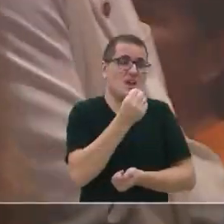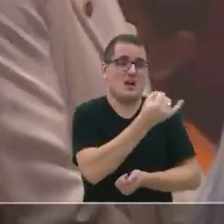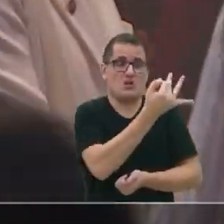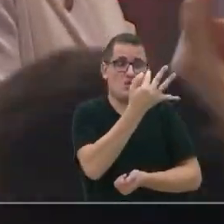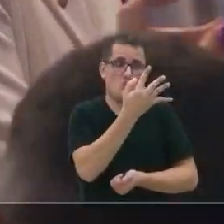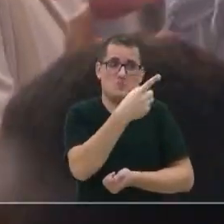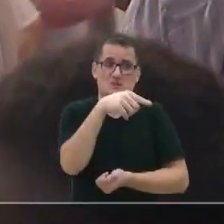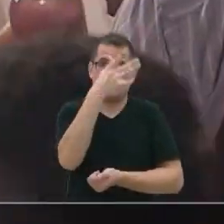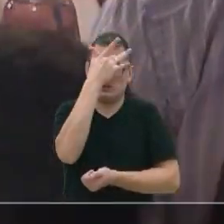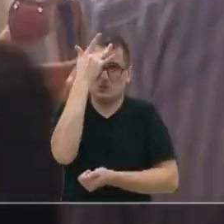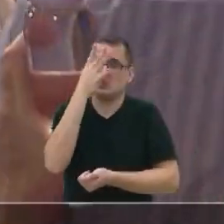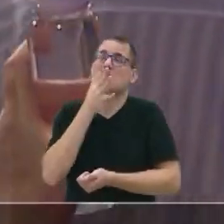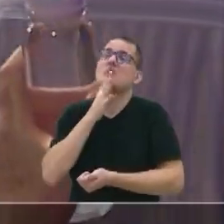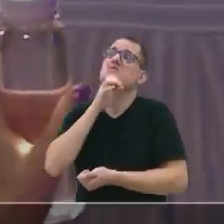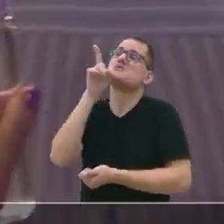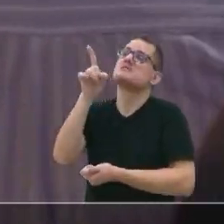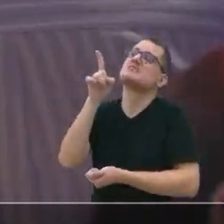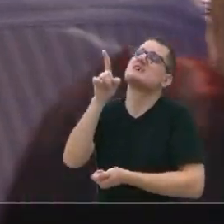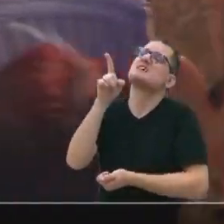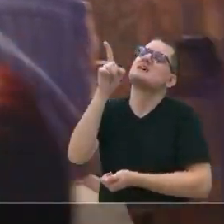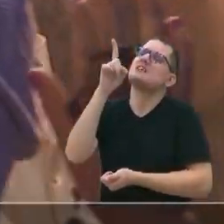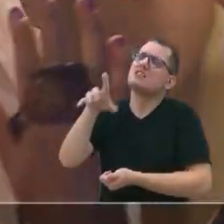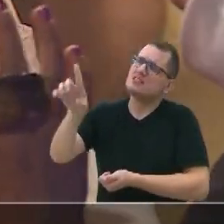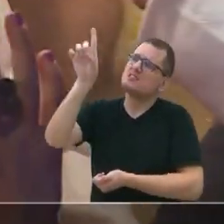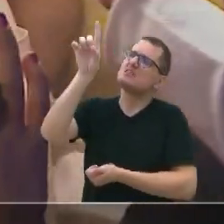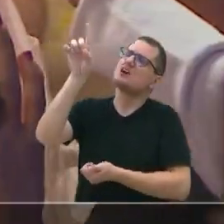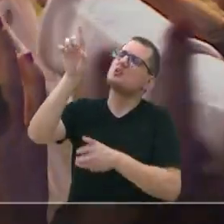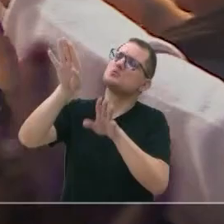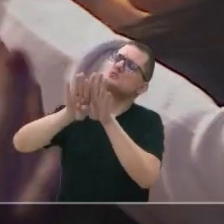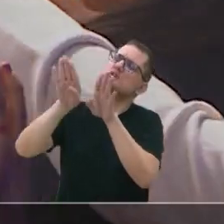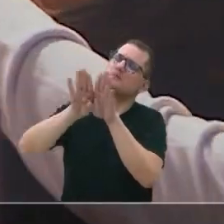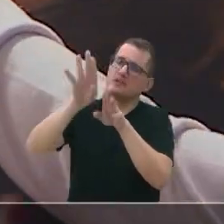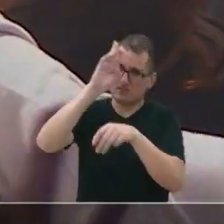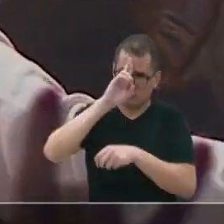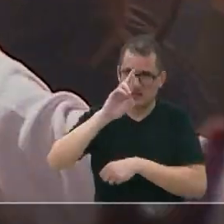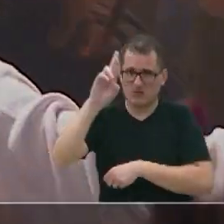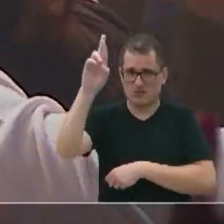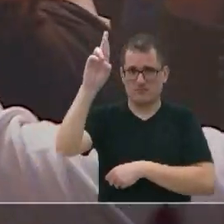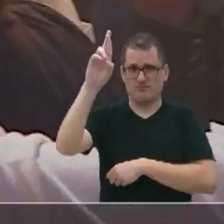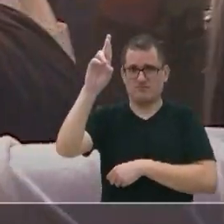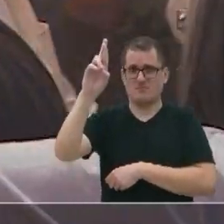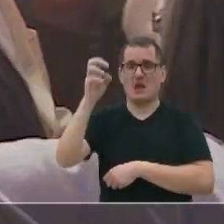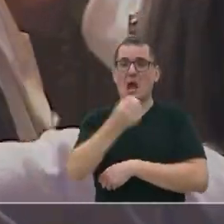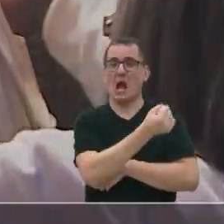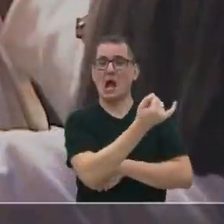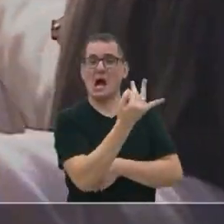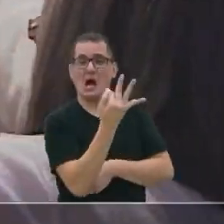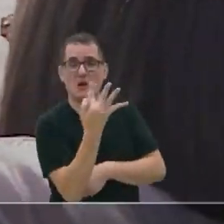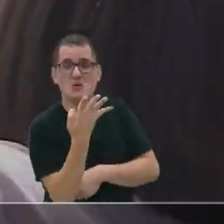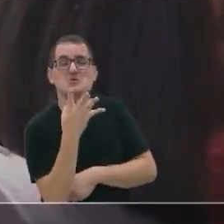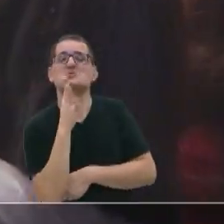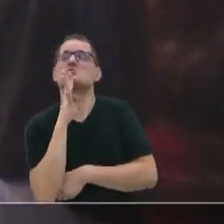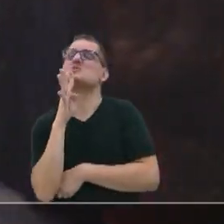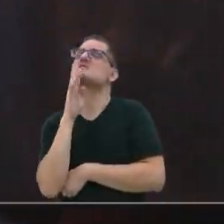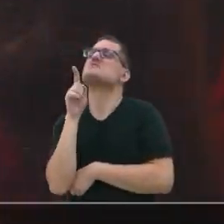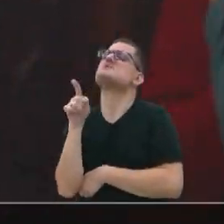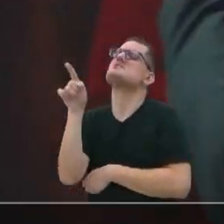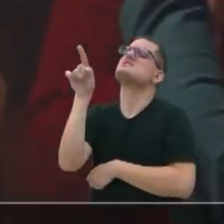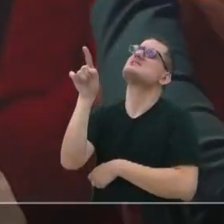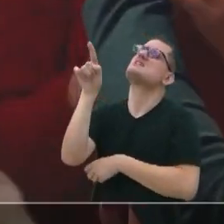amor. Te chamam de Deus e de Senhor, te chamam de Rei, e